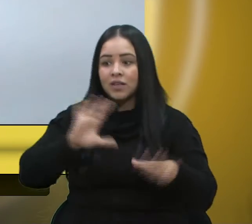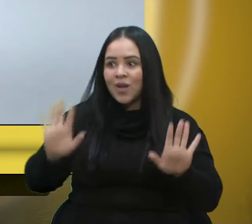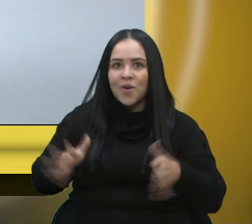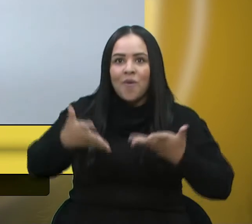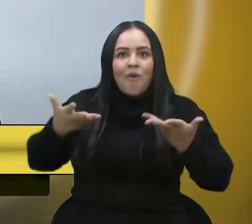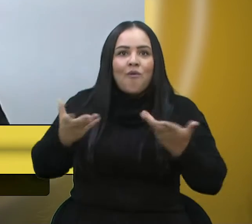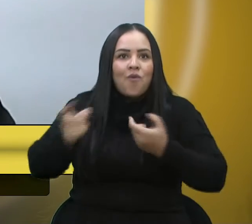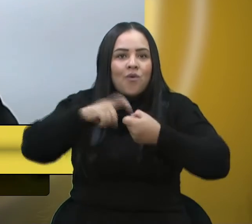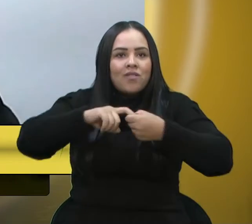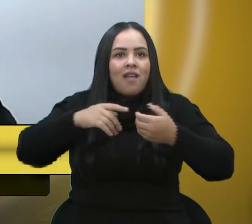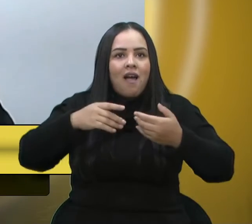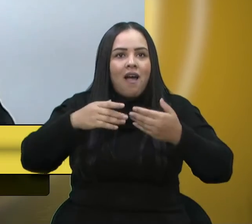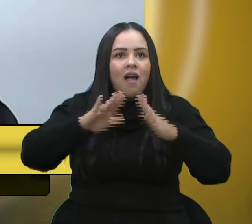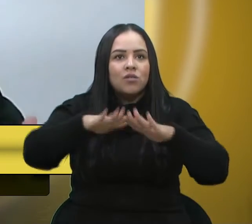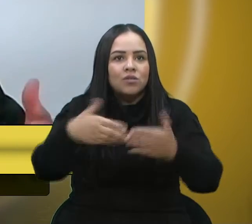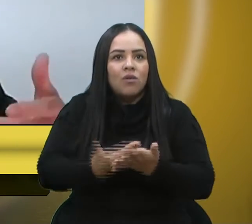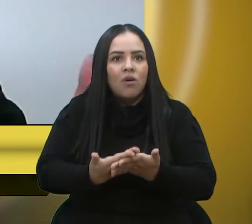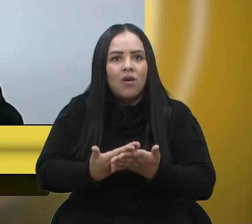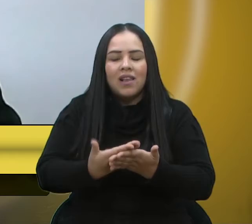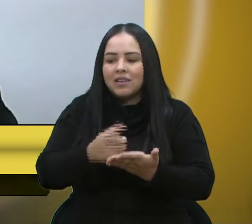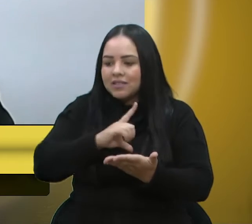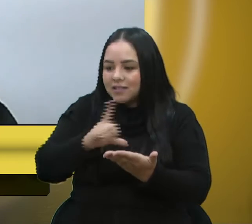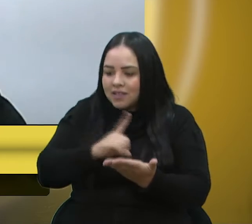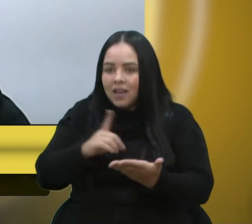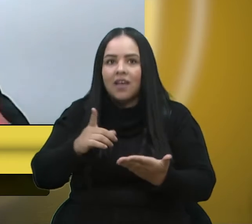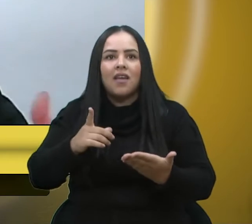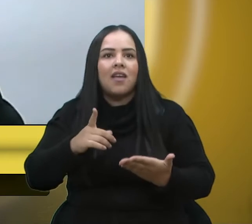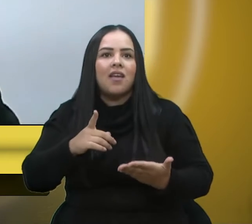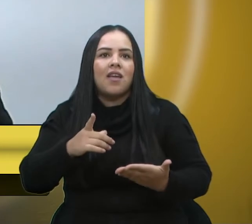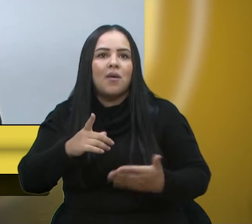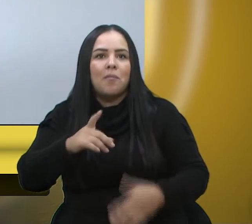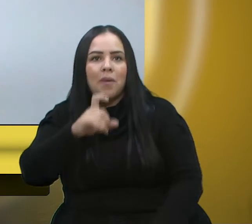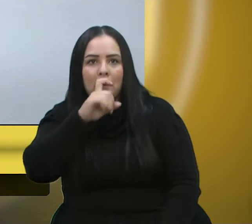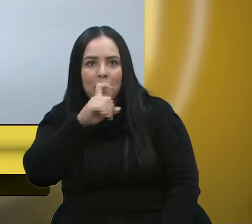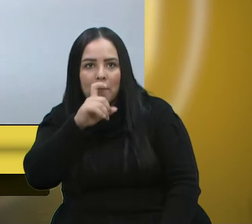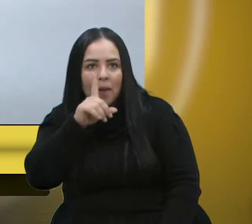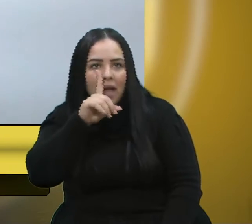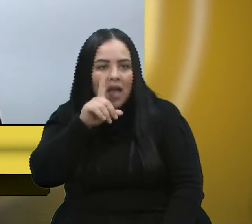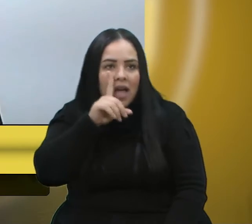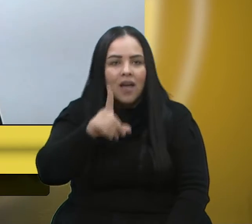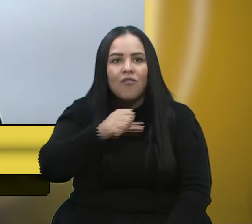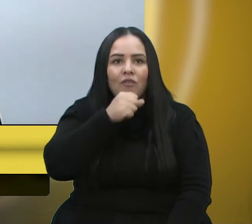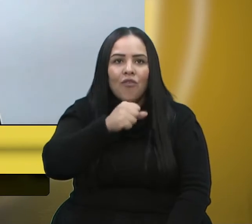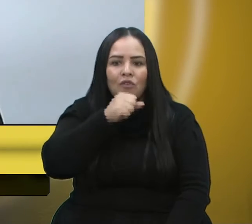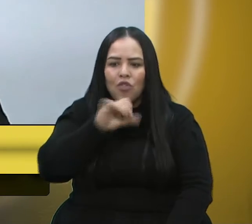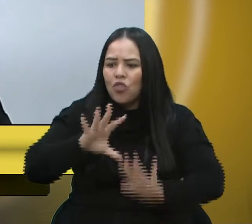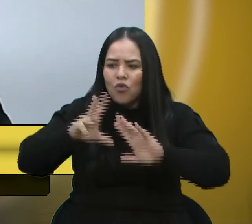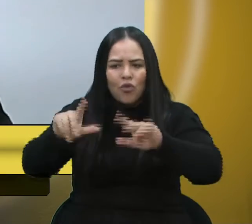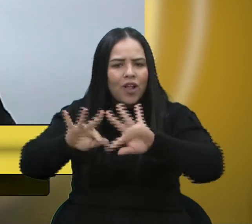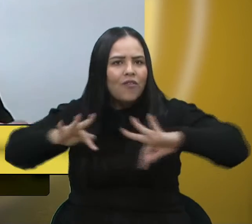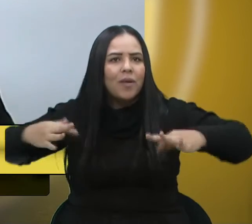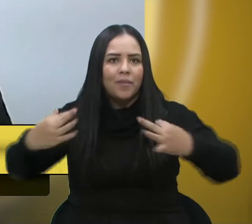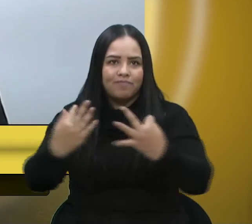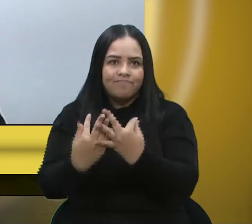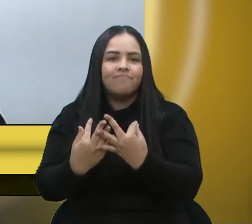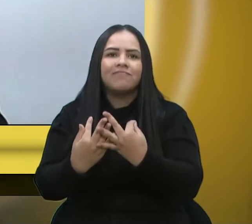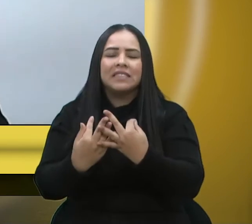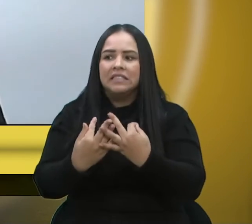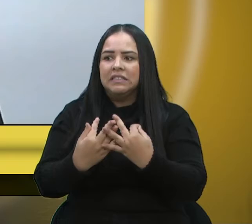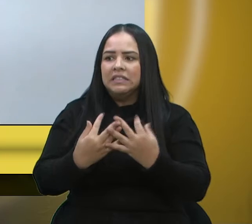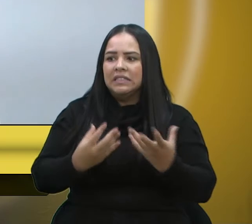às aulas. Envolve os pais, envolve os avós, envolve toda a família. Então, é um